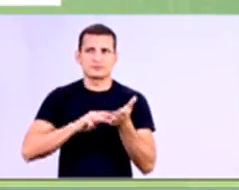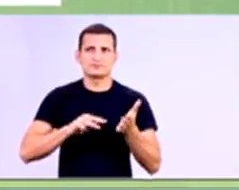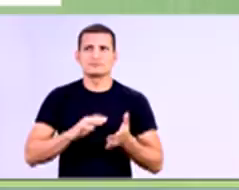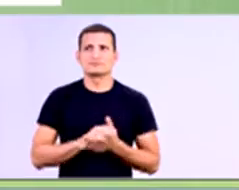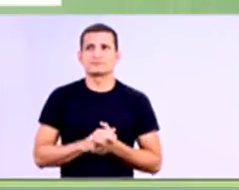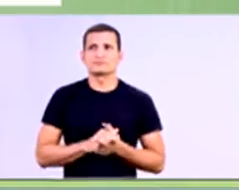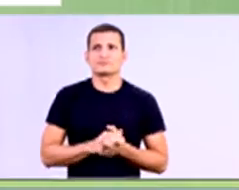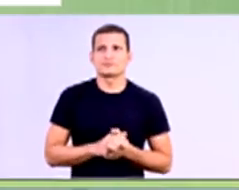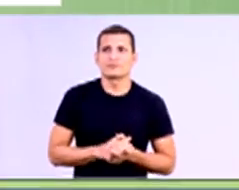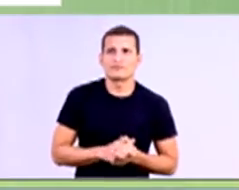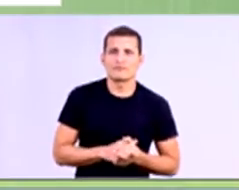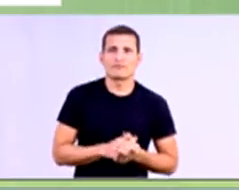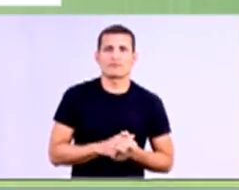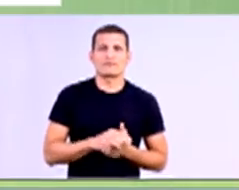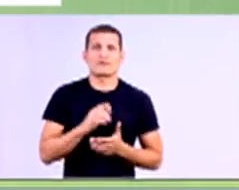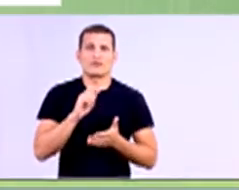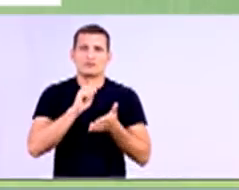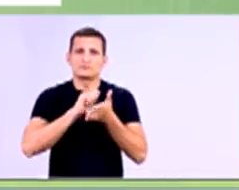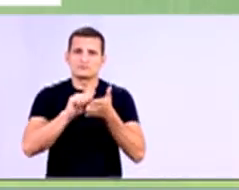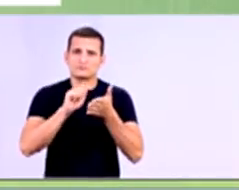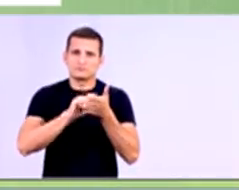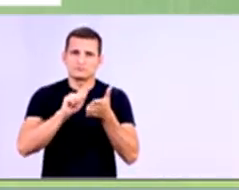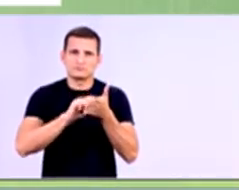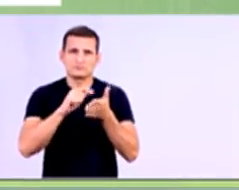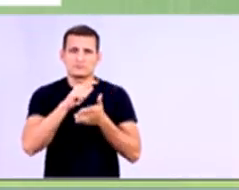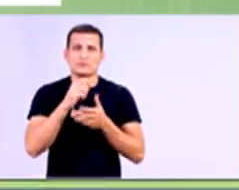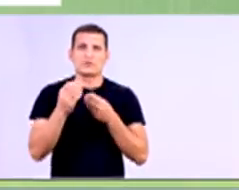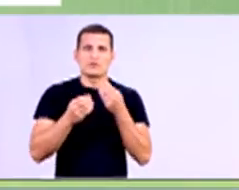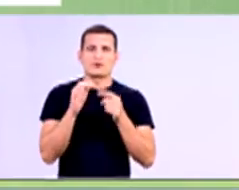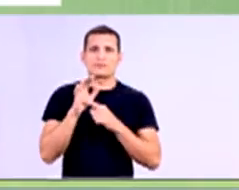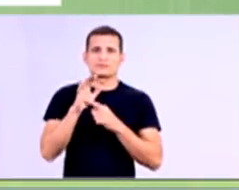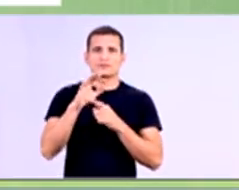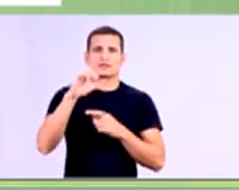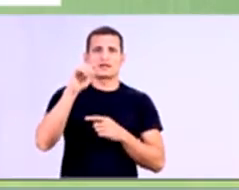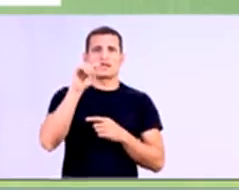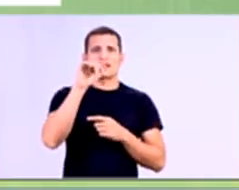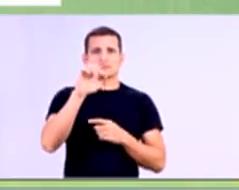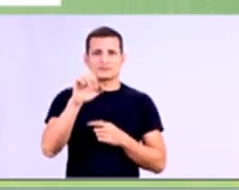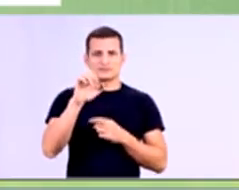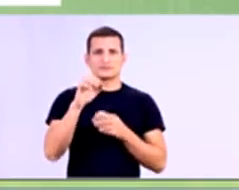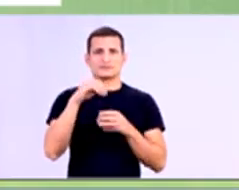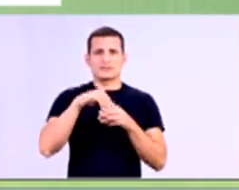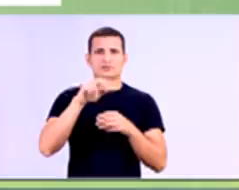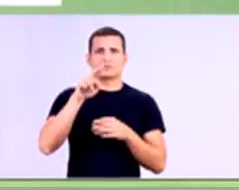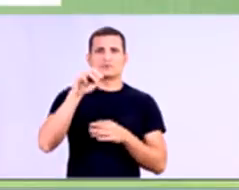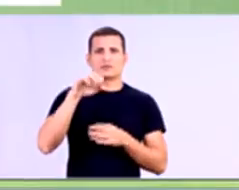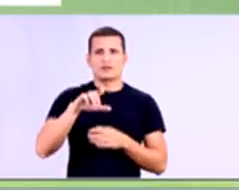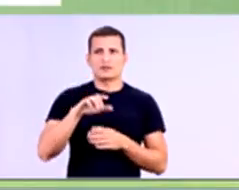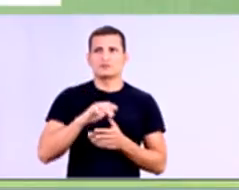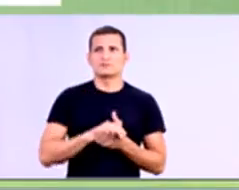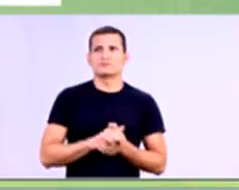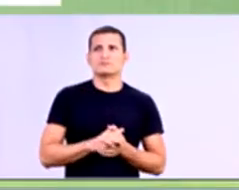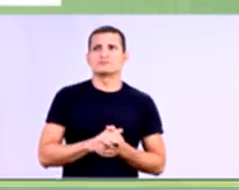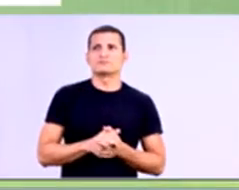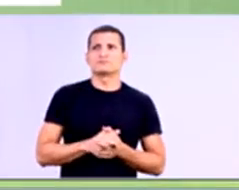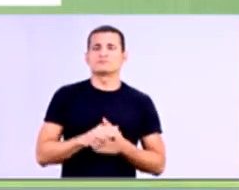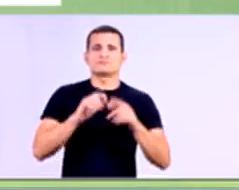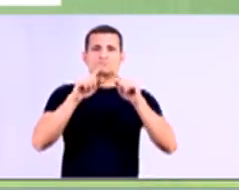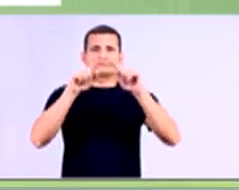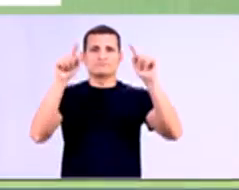vejam a notação de como representar uma classe dentro da UML. Eu defino um retângulo,